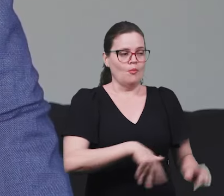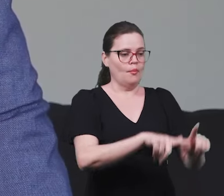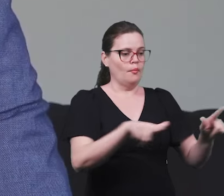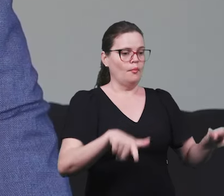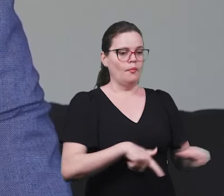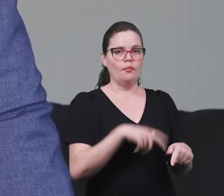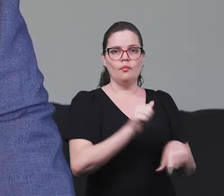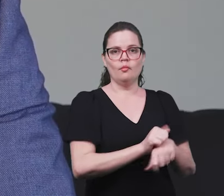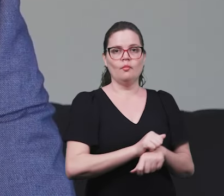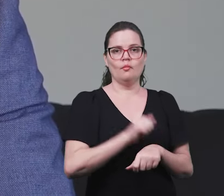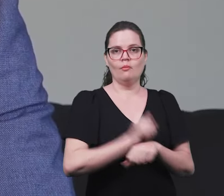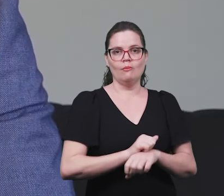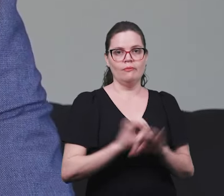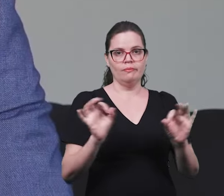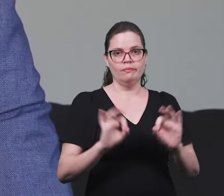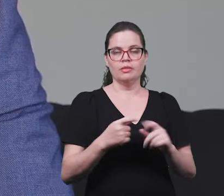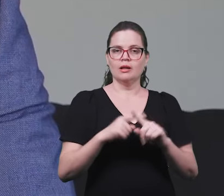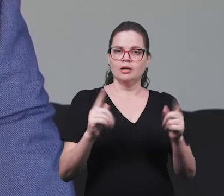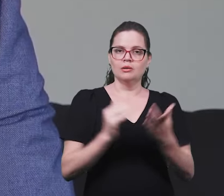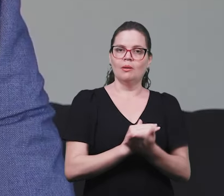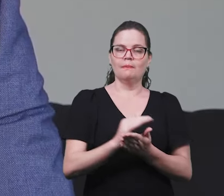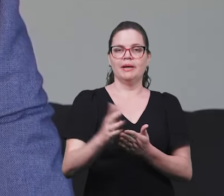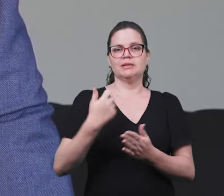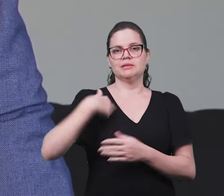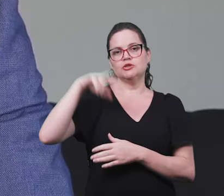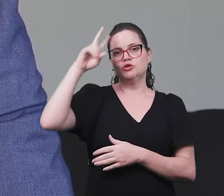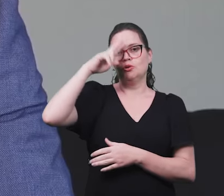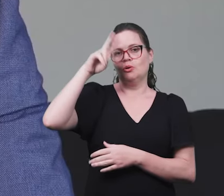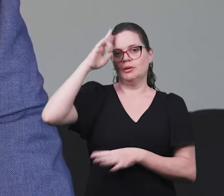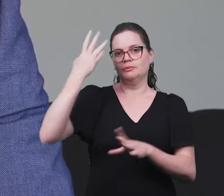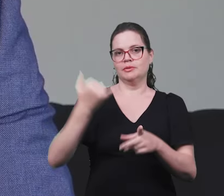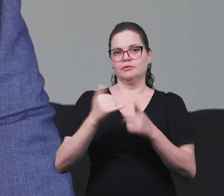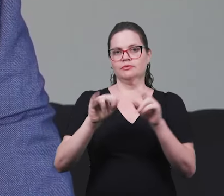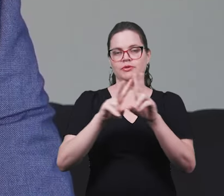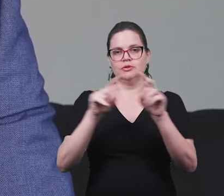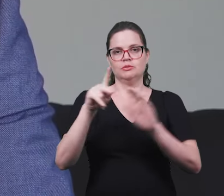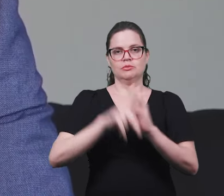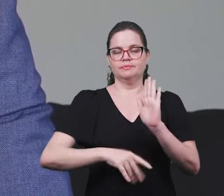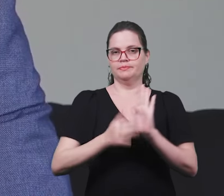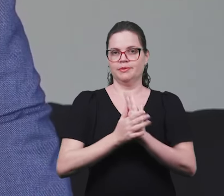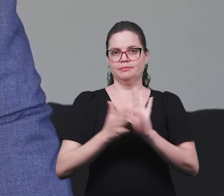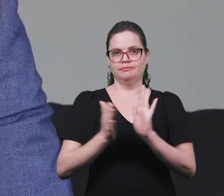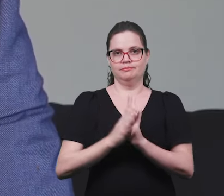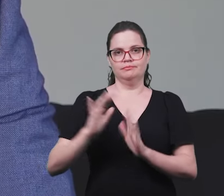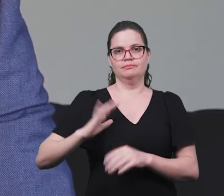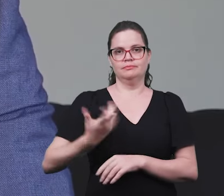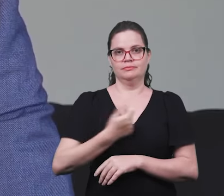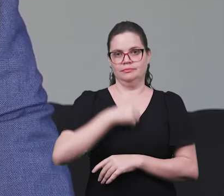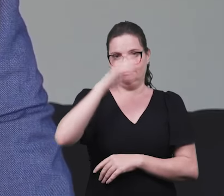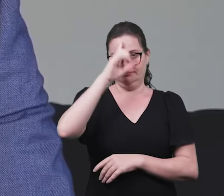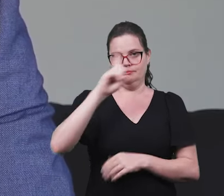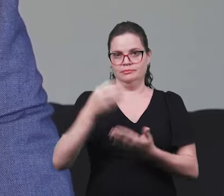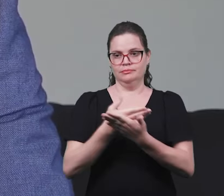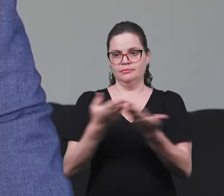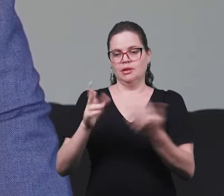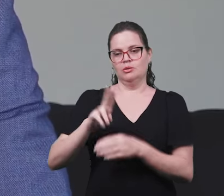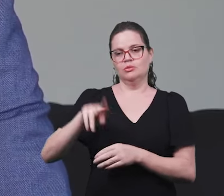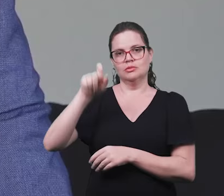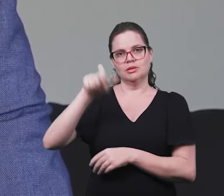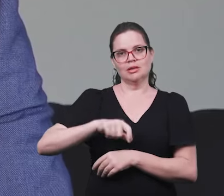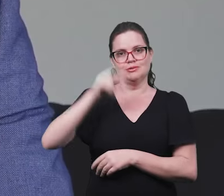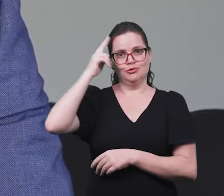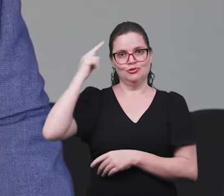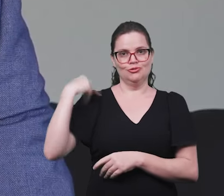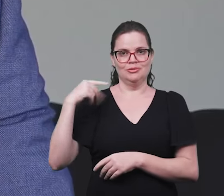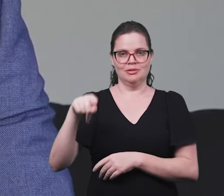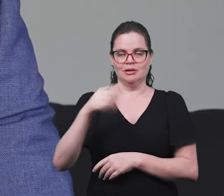muito grande. E aqui começa uma história profética sobre o grande projeto de salvação de Deus para o homem, na figura de José,